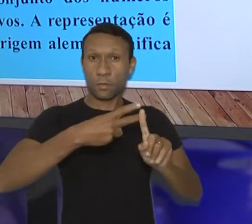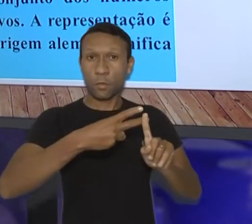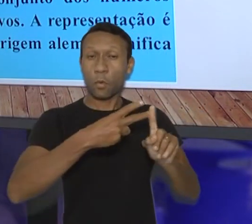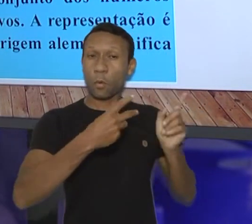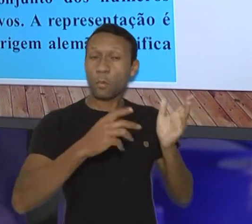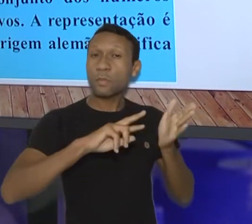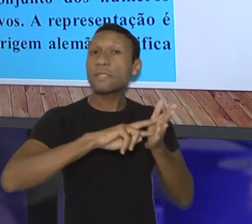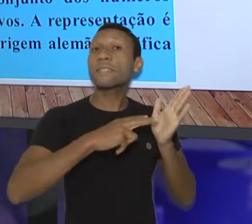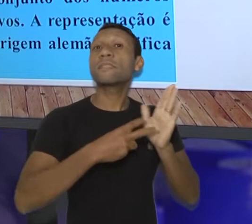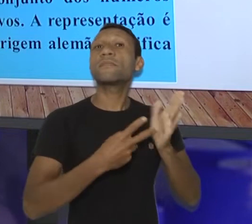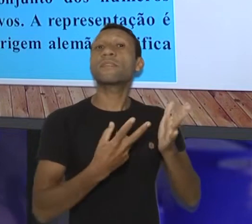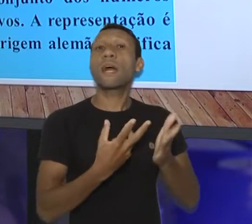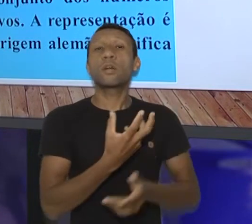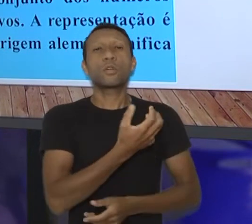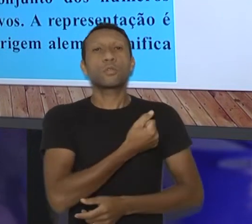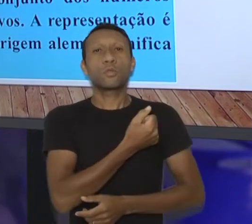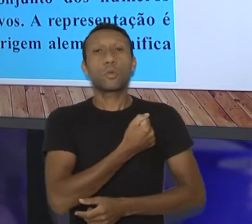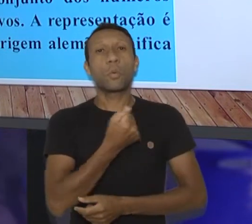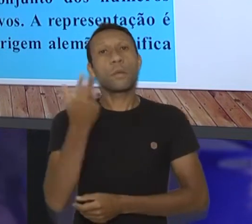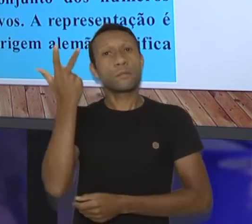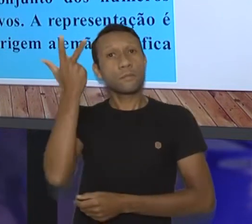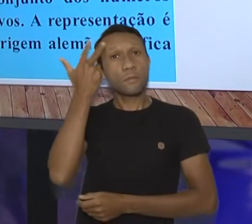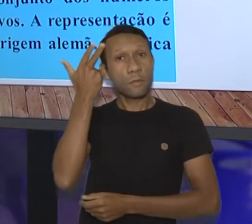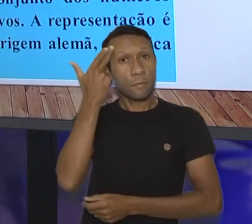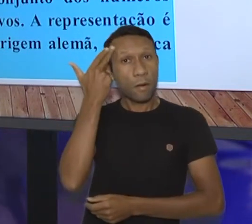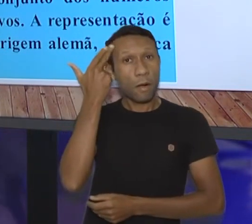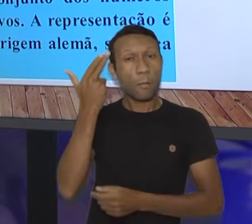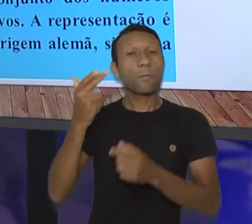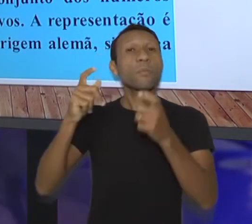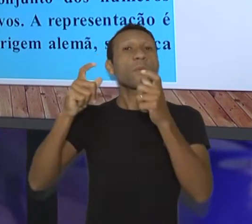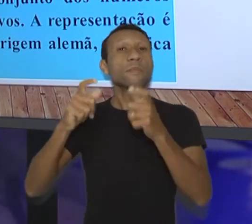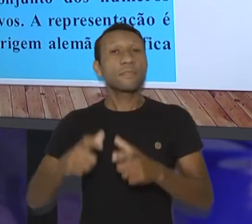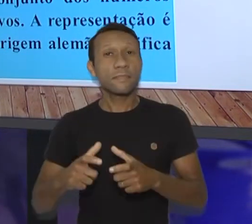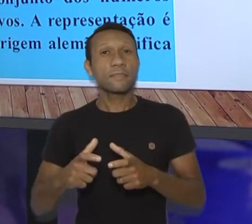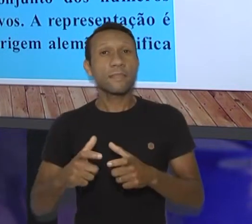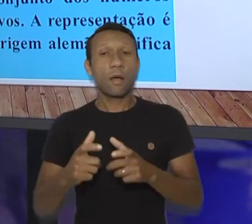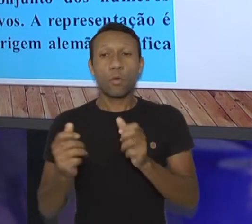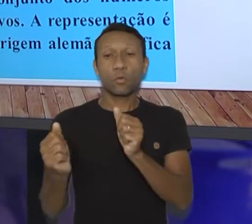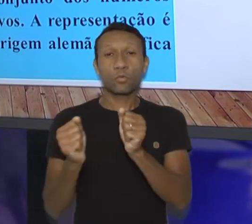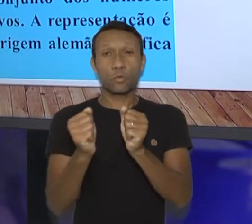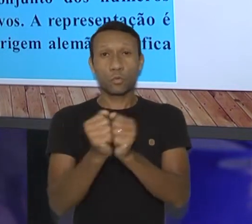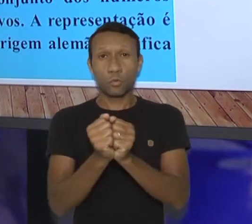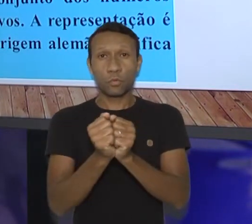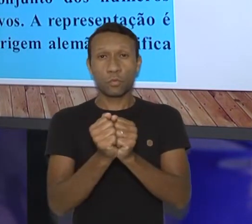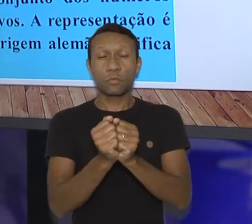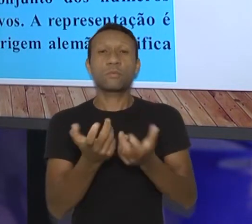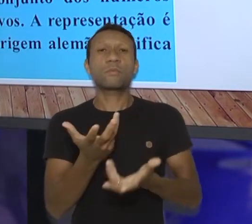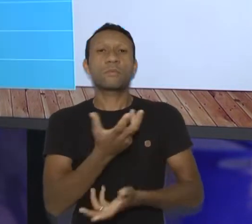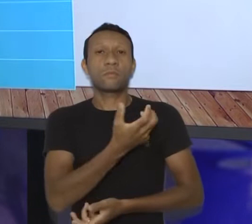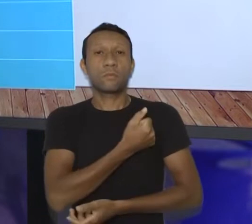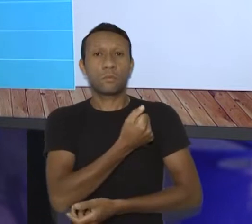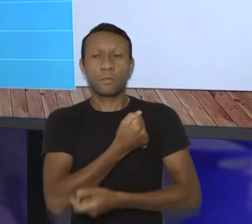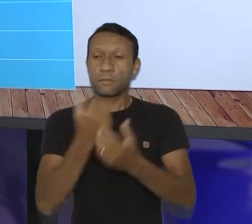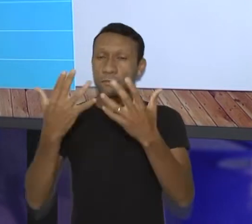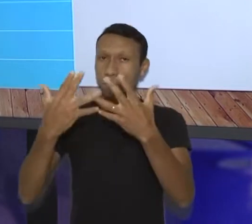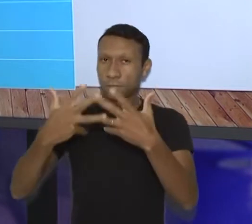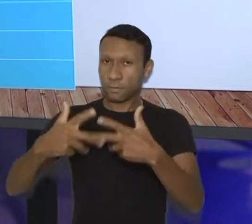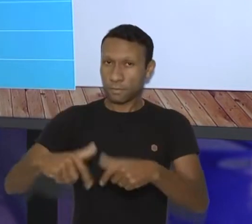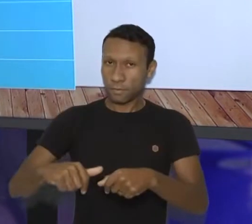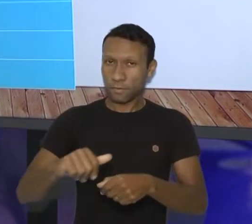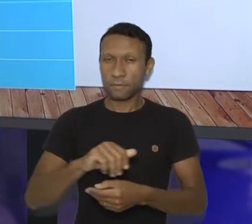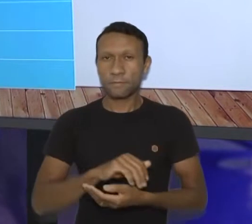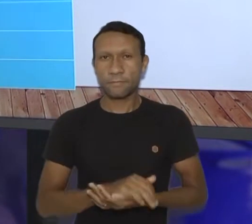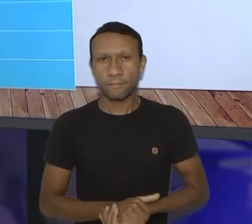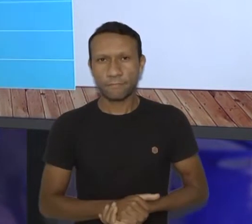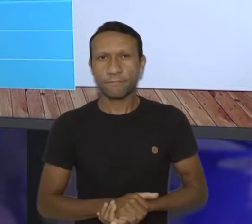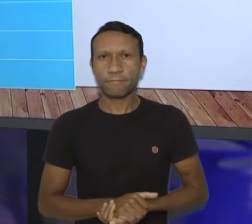o conjunto dos números inteiros, onde está contido o conjunto dos números naturais.